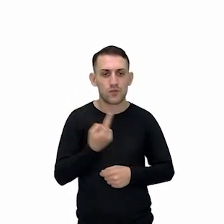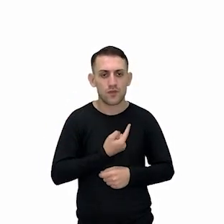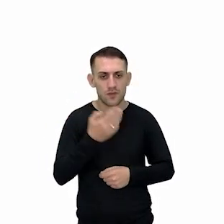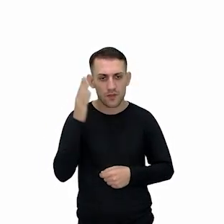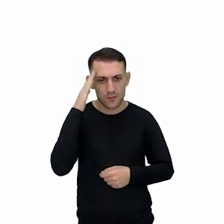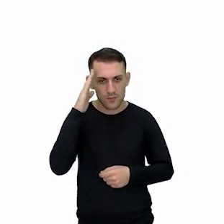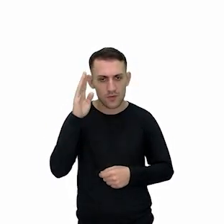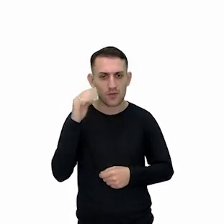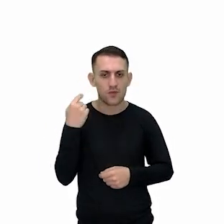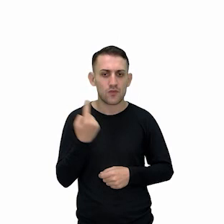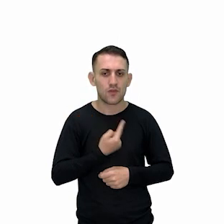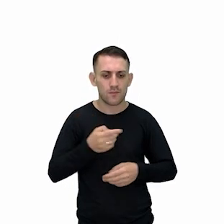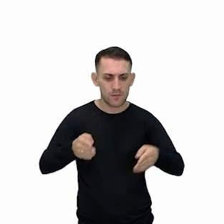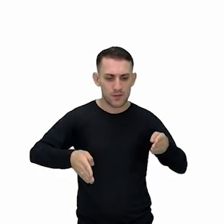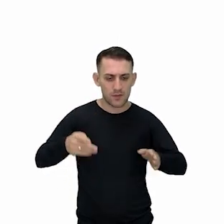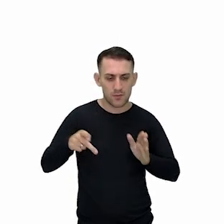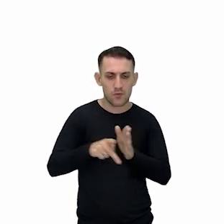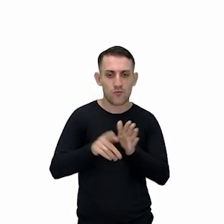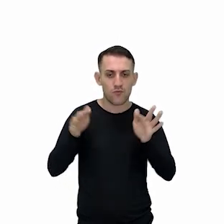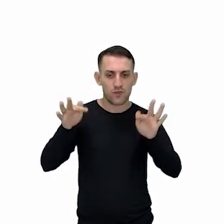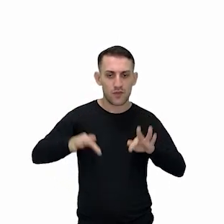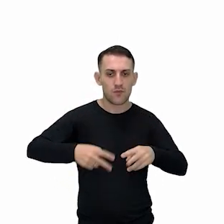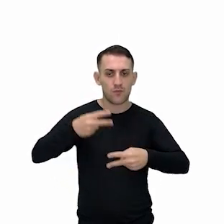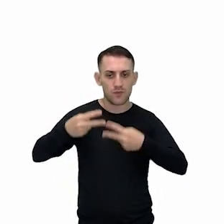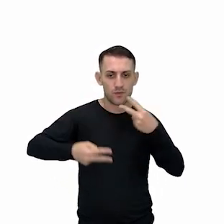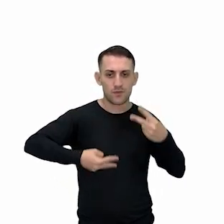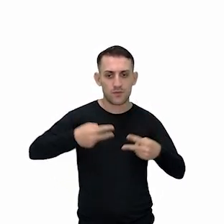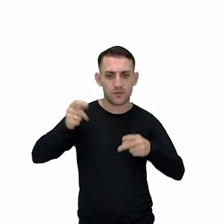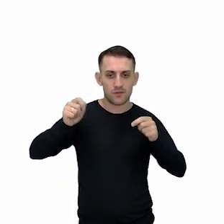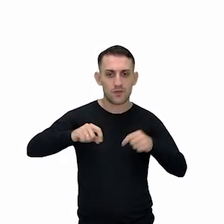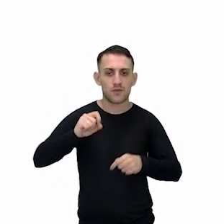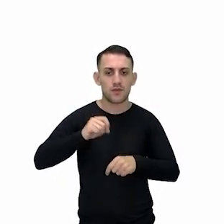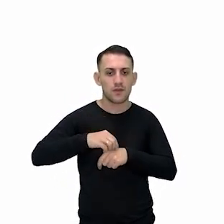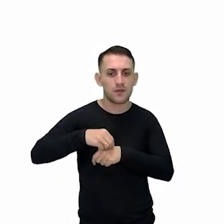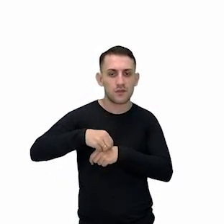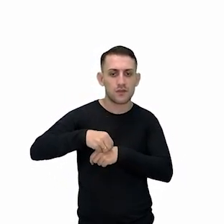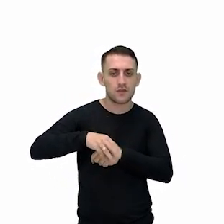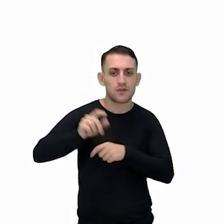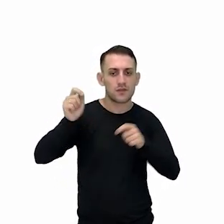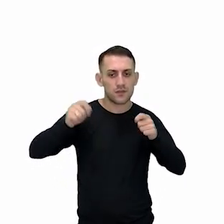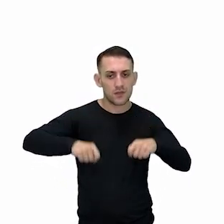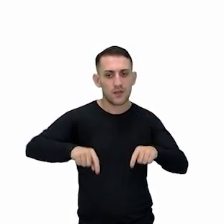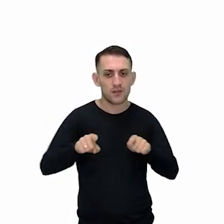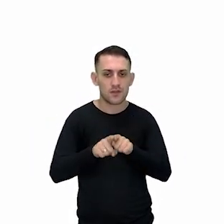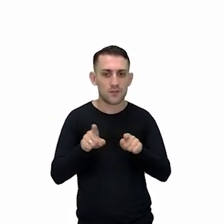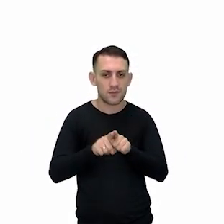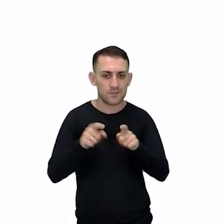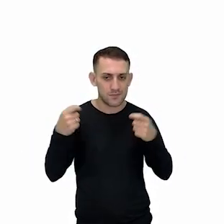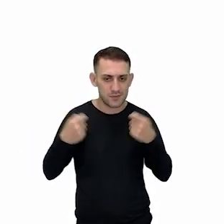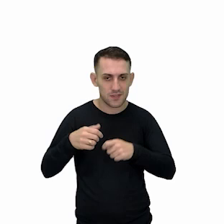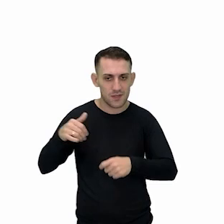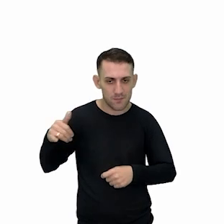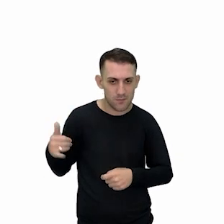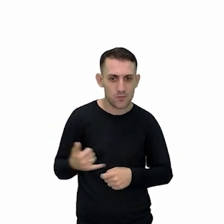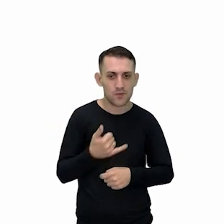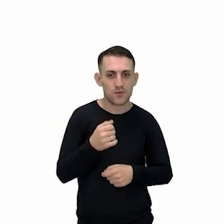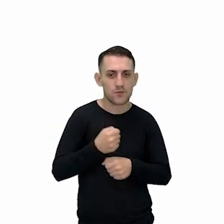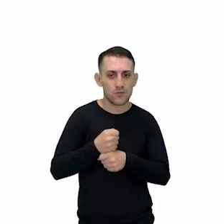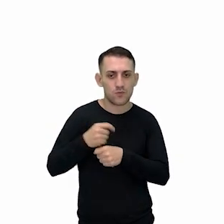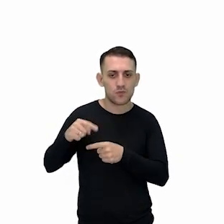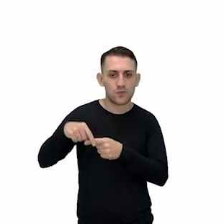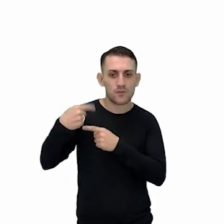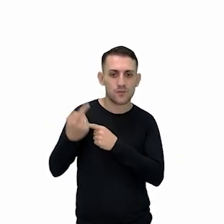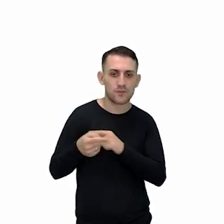falou, que estamos em um período de finalização do bimestre. Entretanto, nossas sugestões podem e devem ser aproveitadas para o próximo